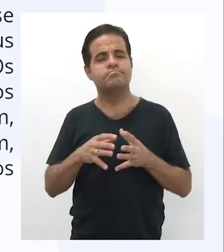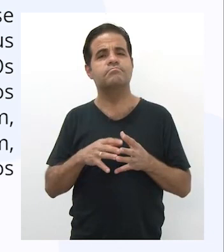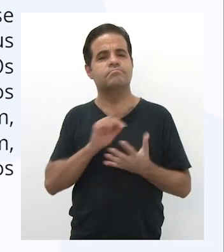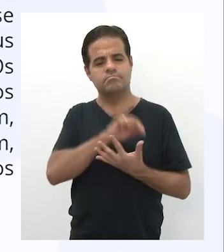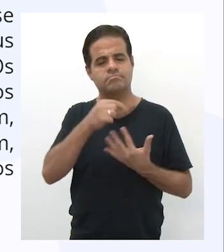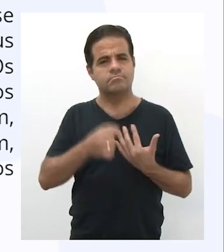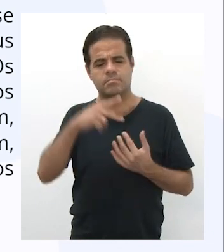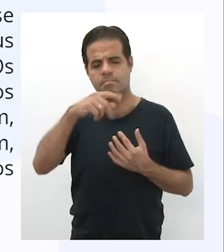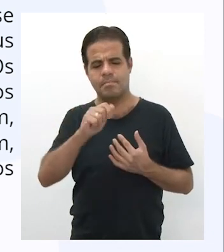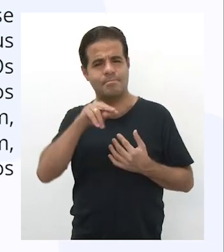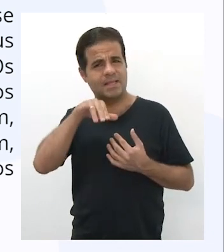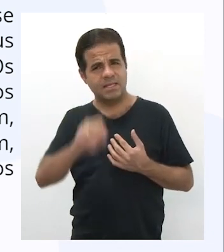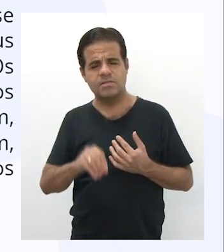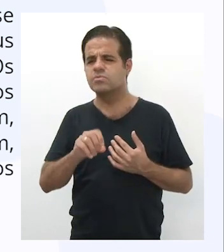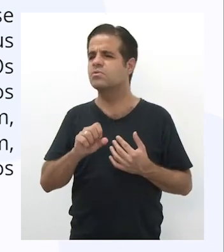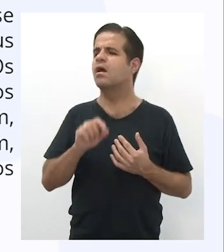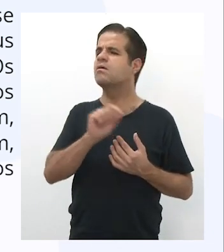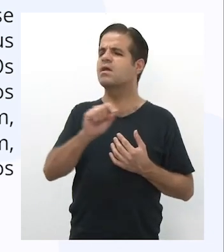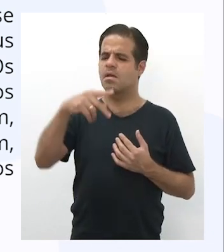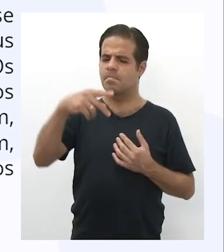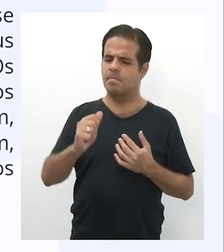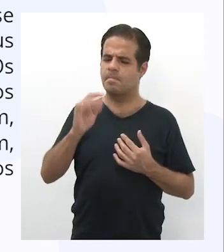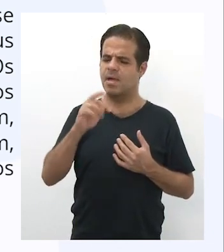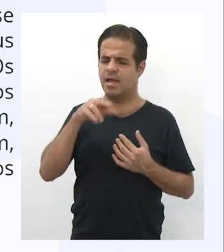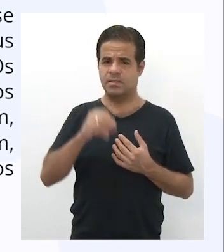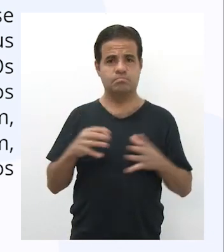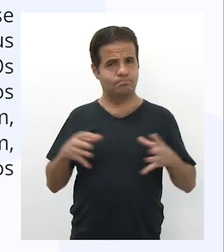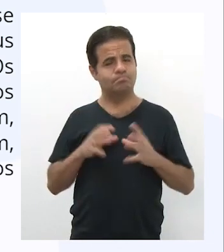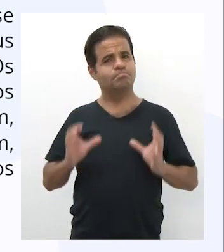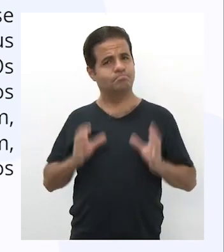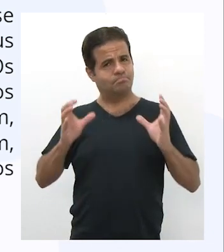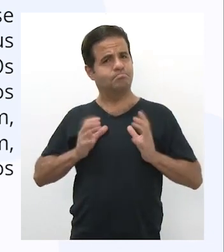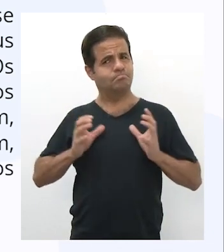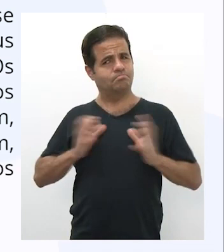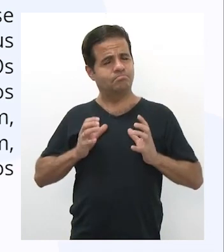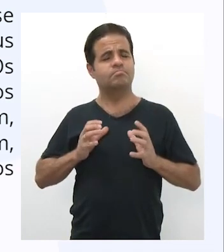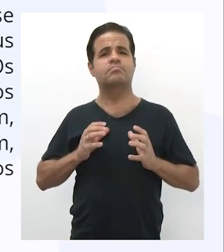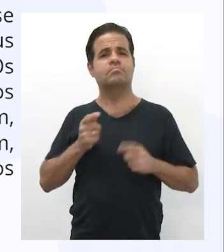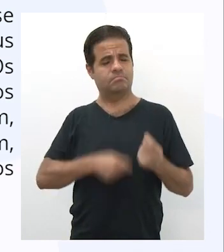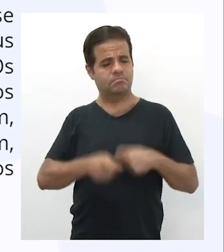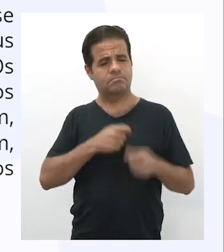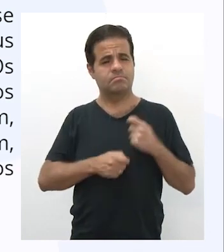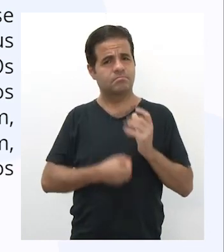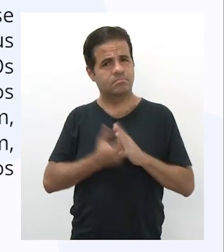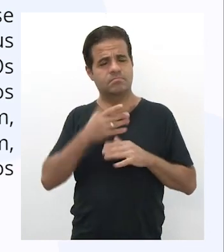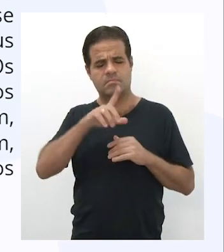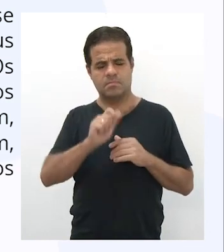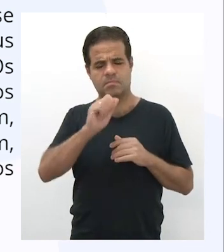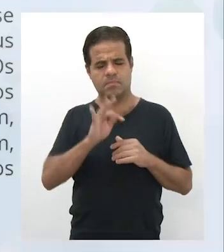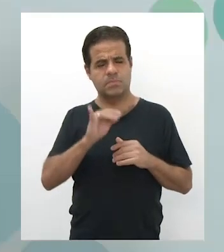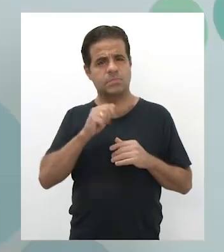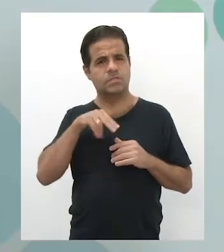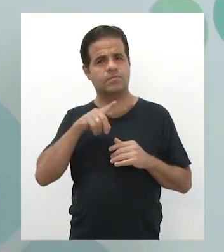pelos patrícios. Quem são os patrícios? Uma elite econômica formada por